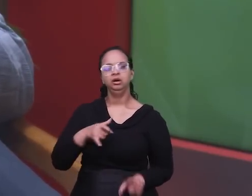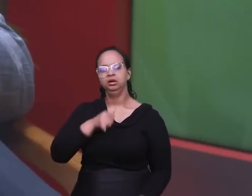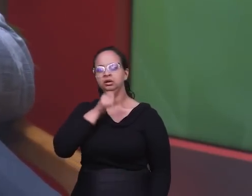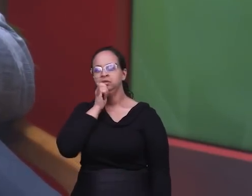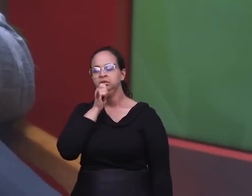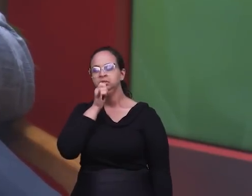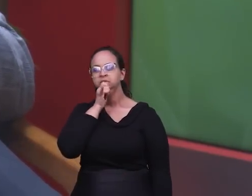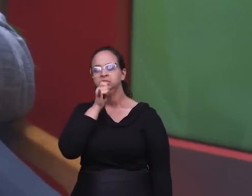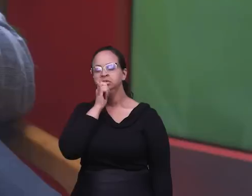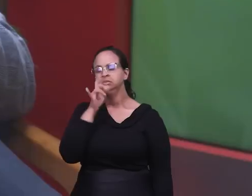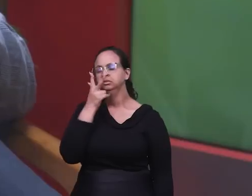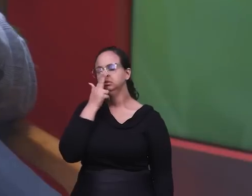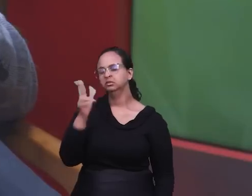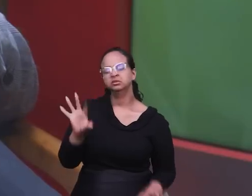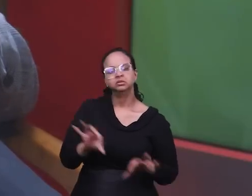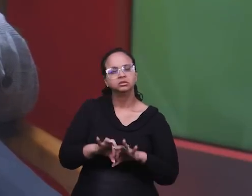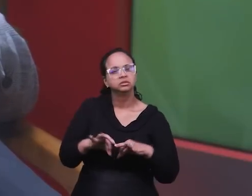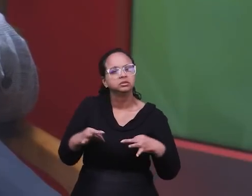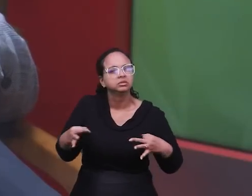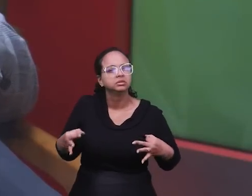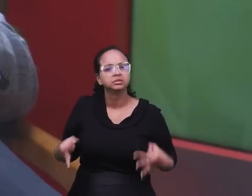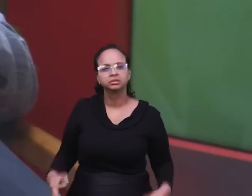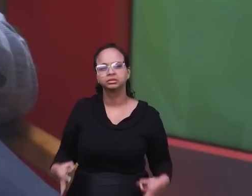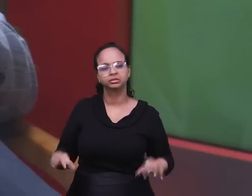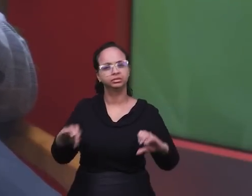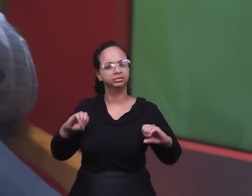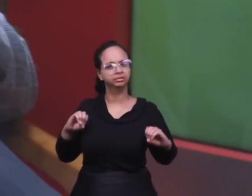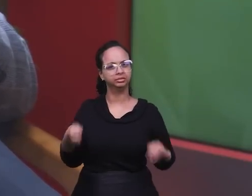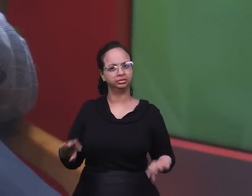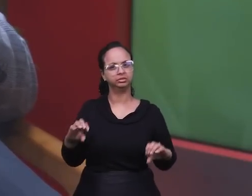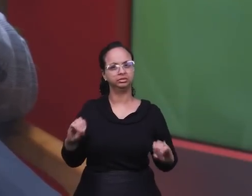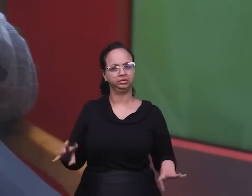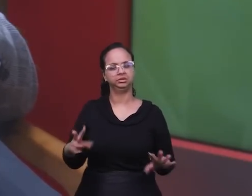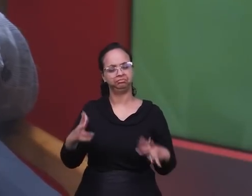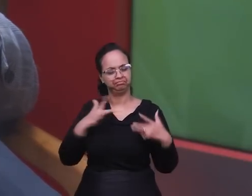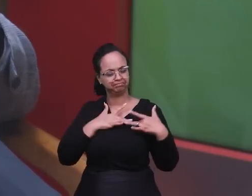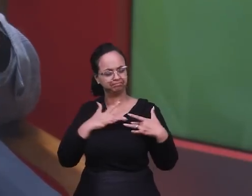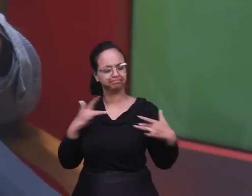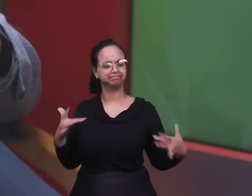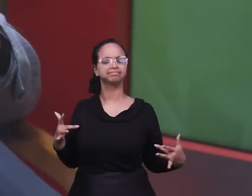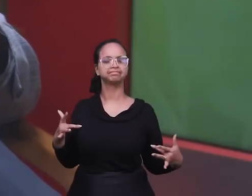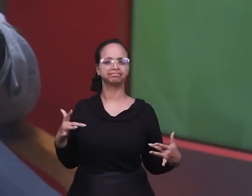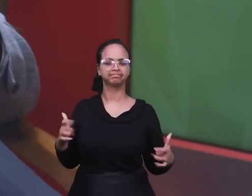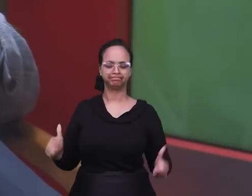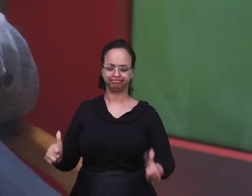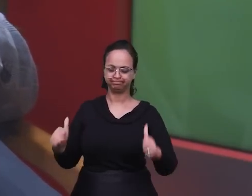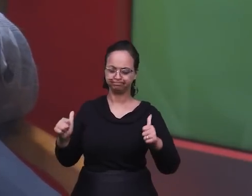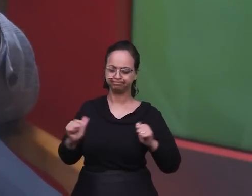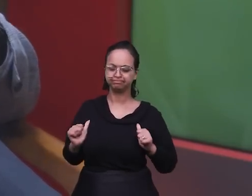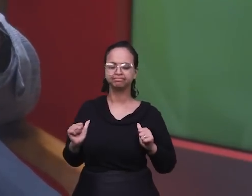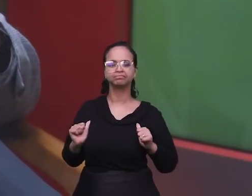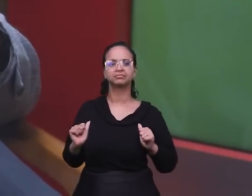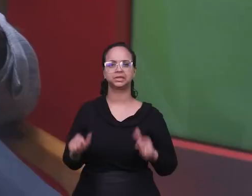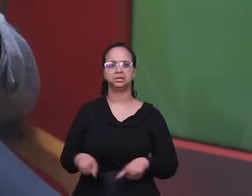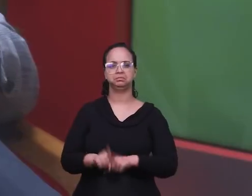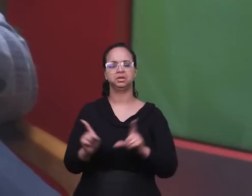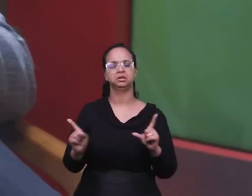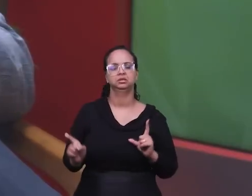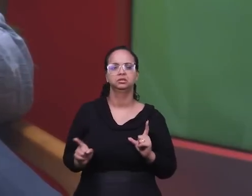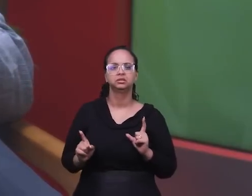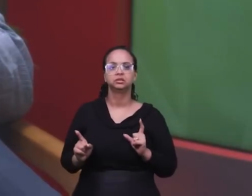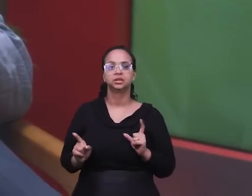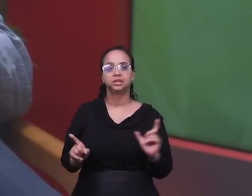nos dando o exemplo da humildade, da abdicação, né, da